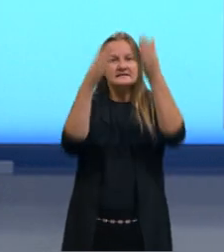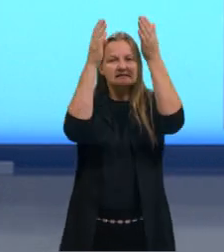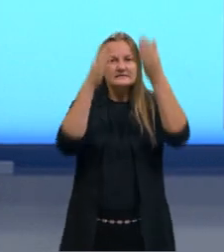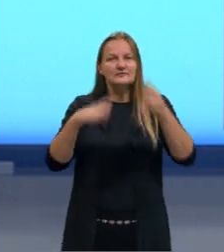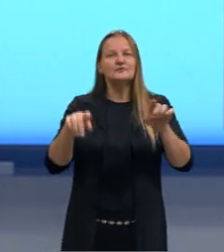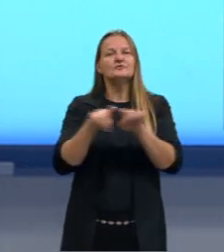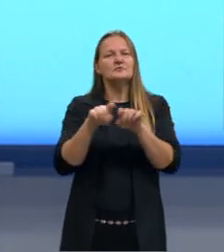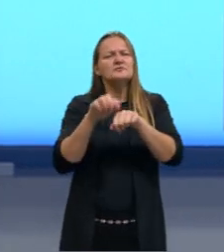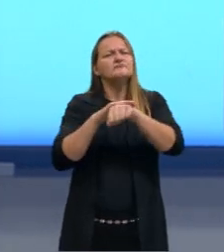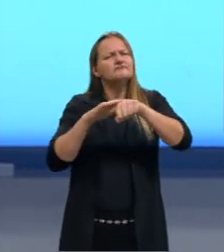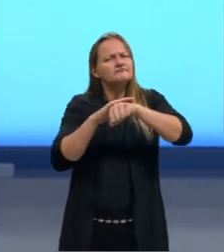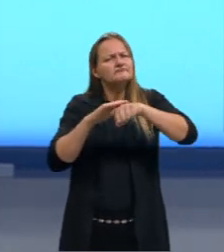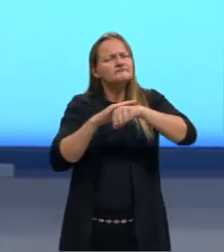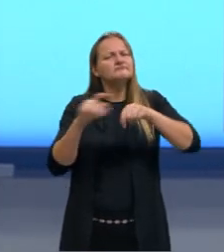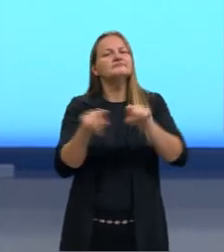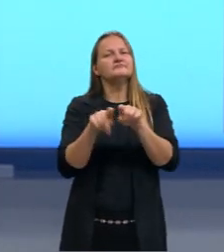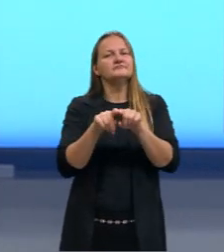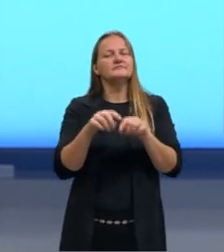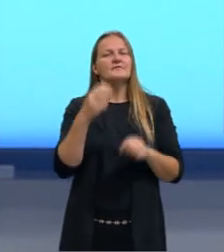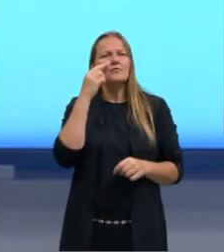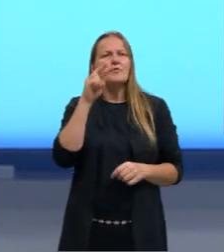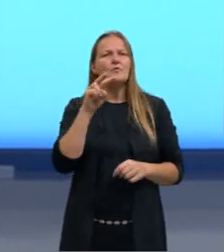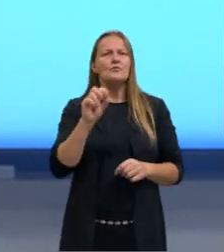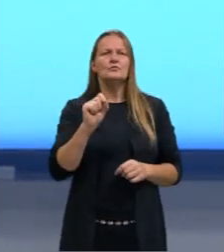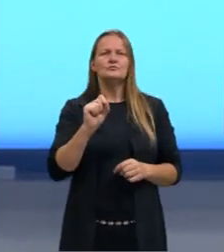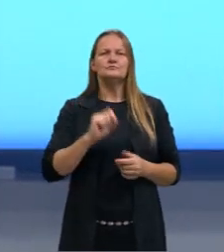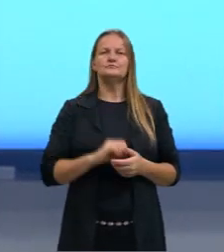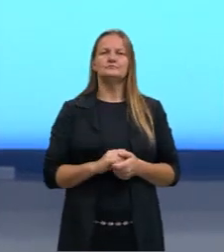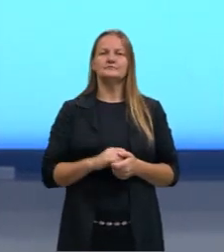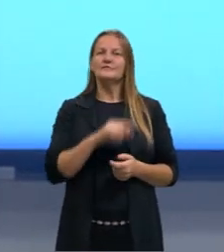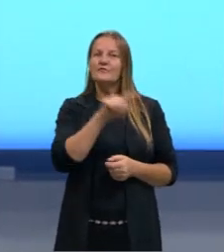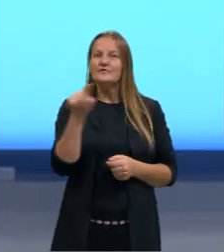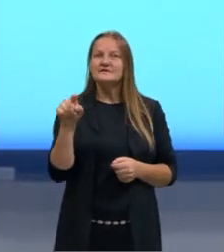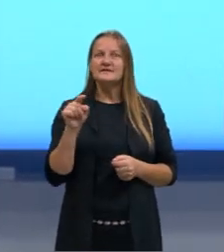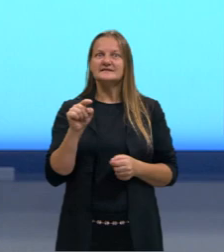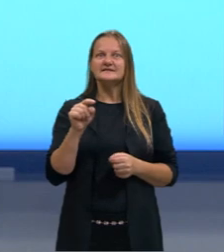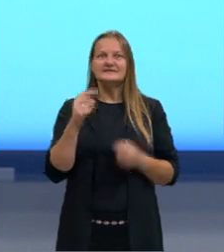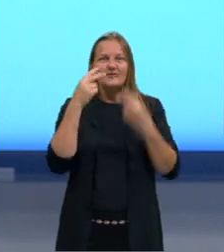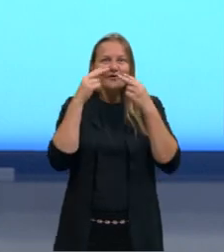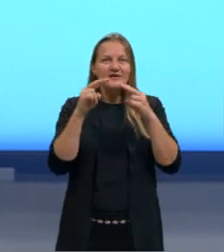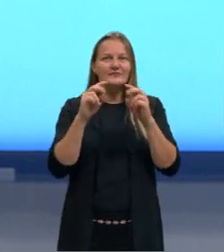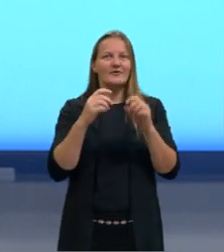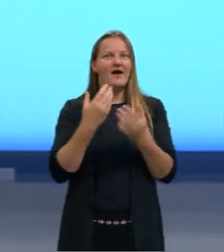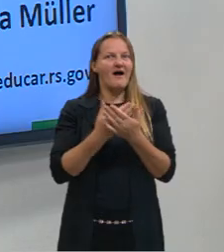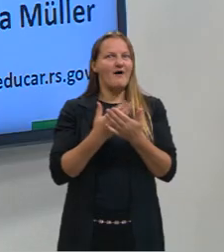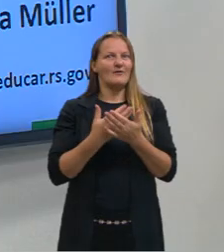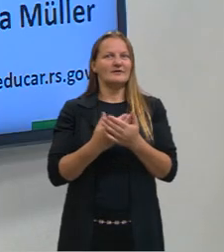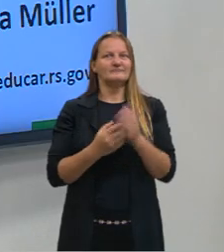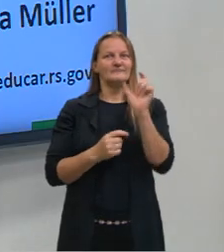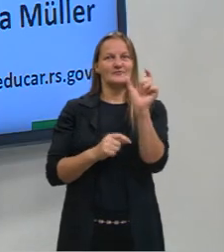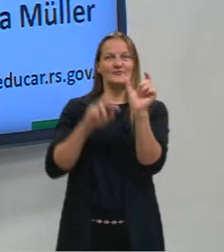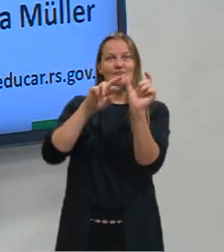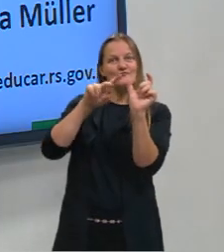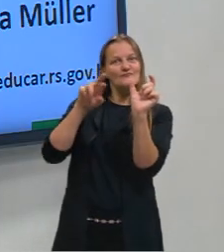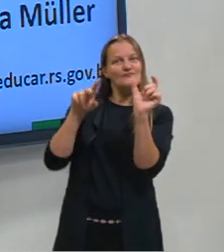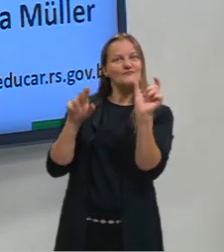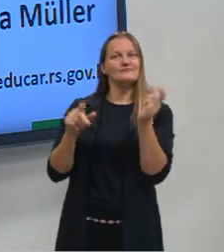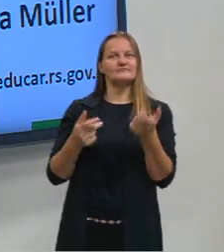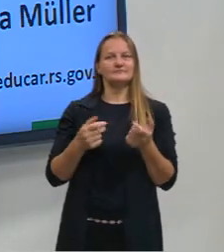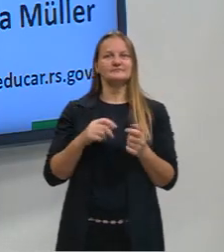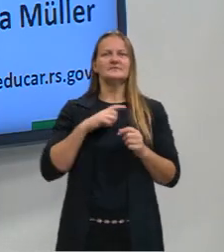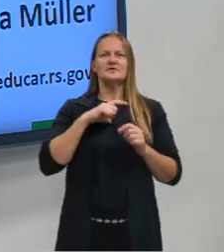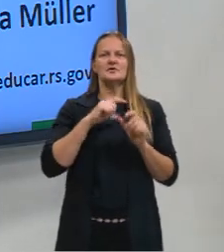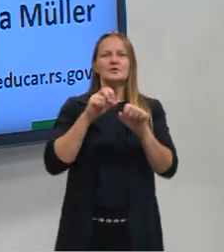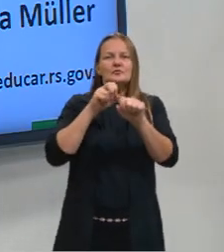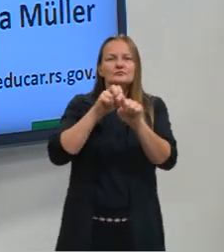possa conversar um pouquinho e ver né Vocês assistindo as nossas aulas Então hoje a gente fala sobre polissemia